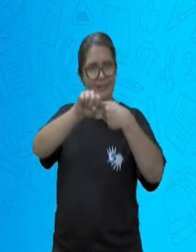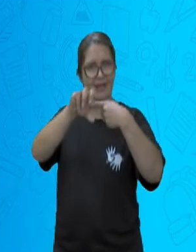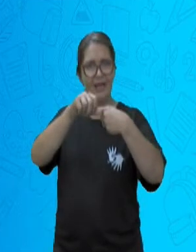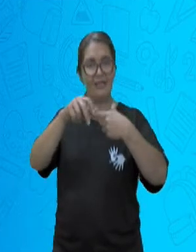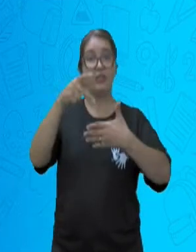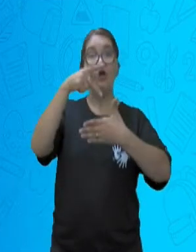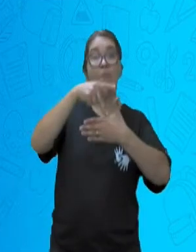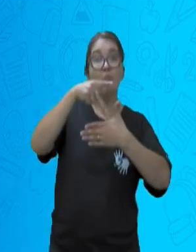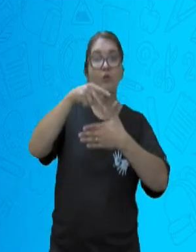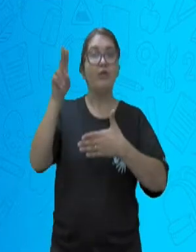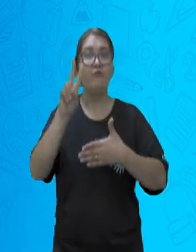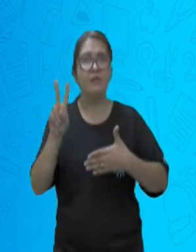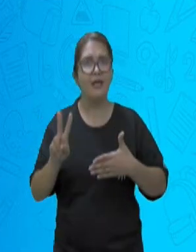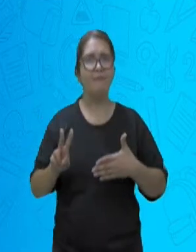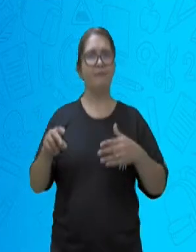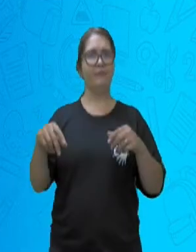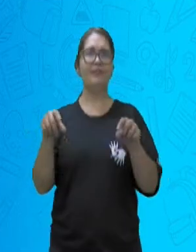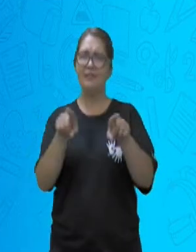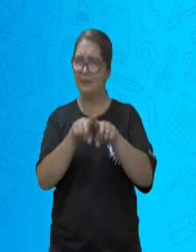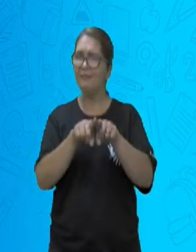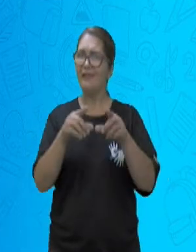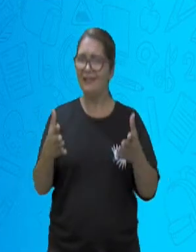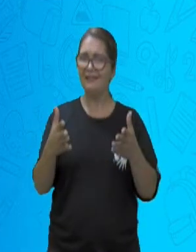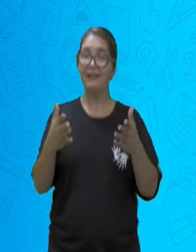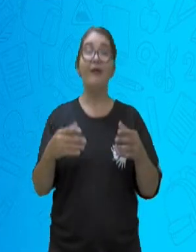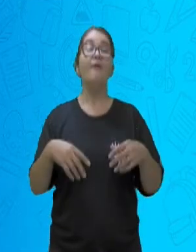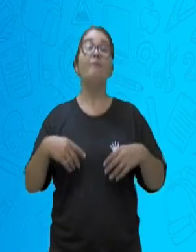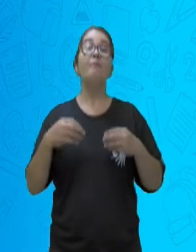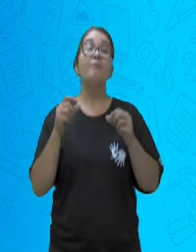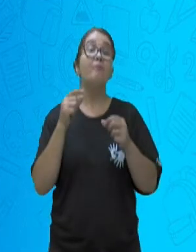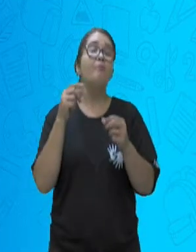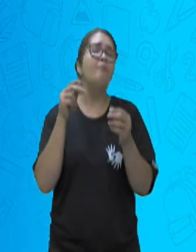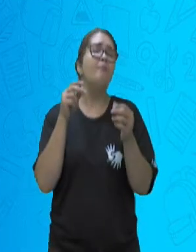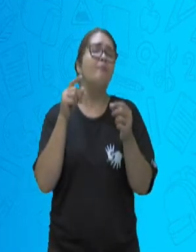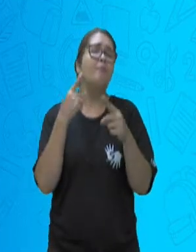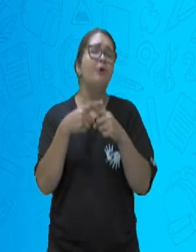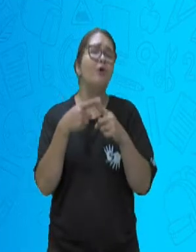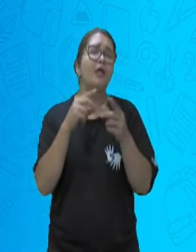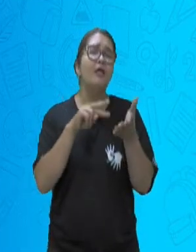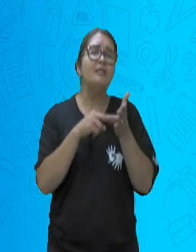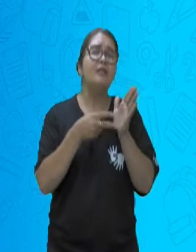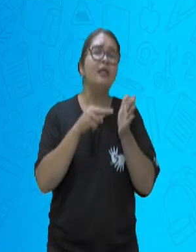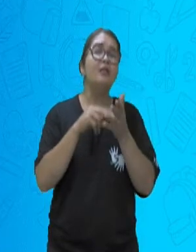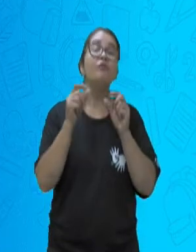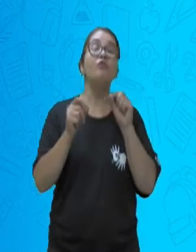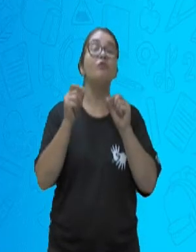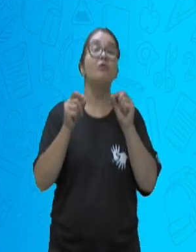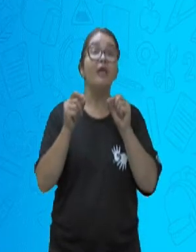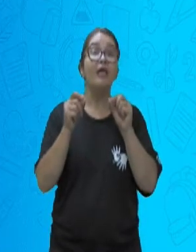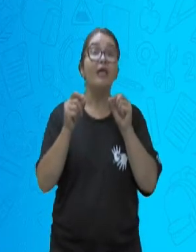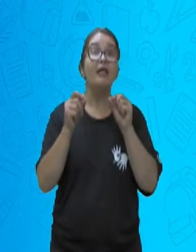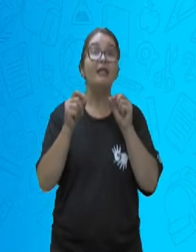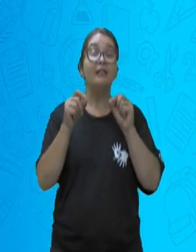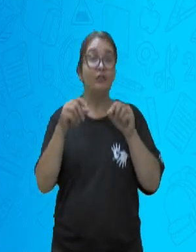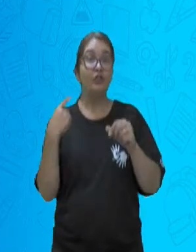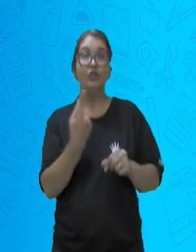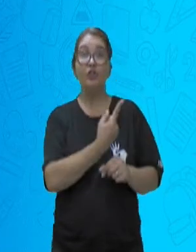e manter o sistema imunológico forte, prevenindo doenças como gripe